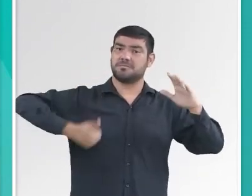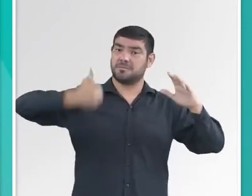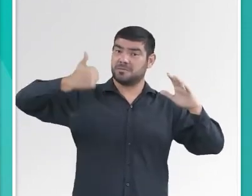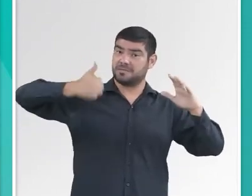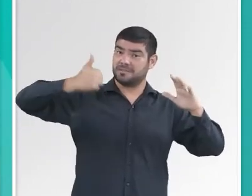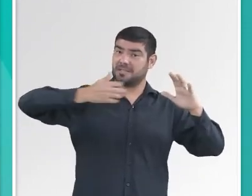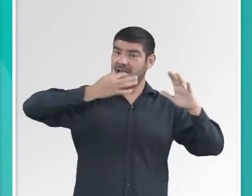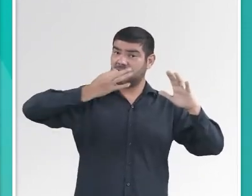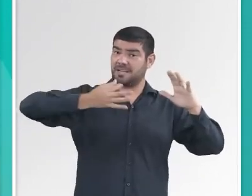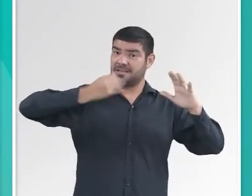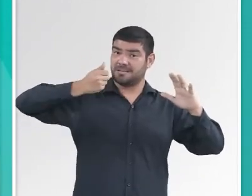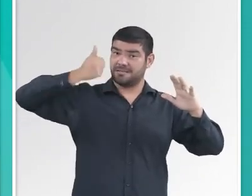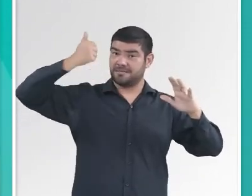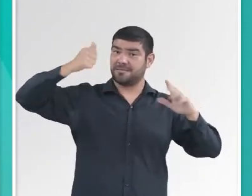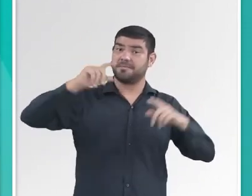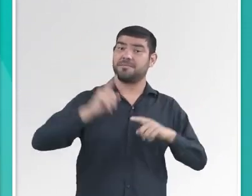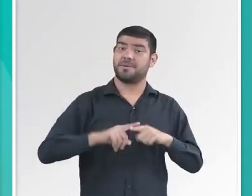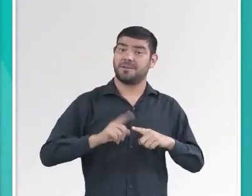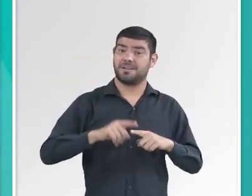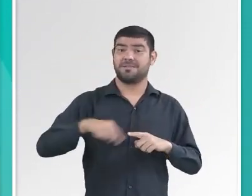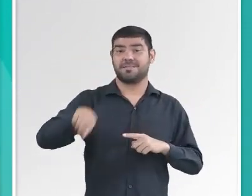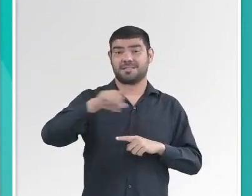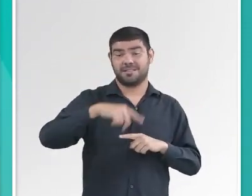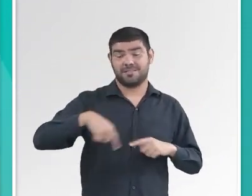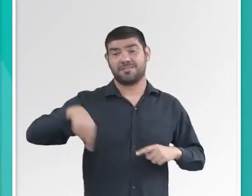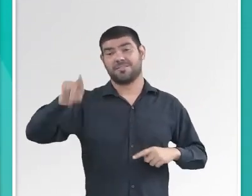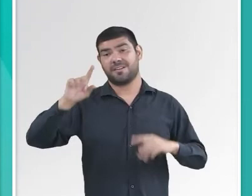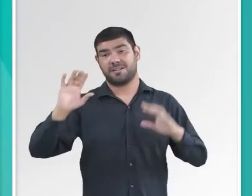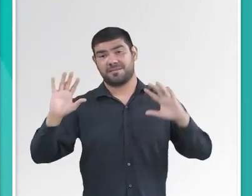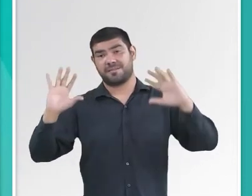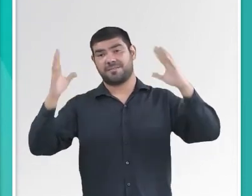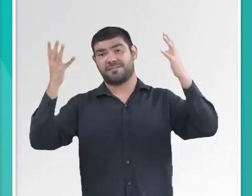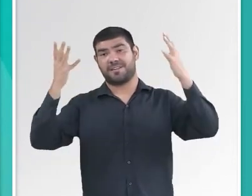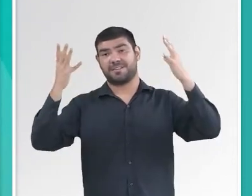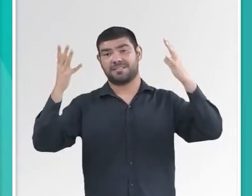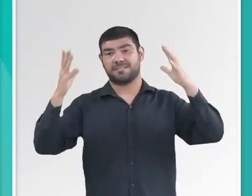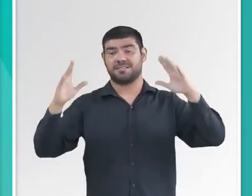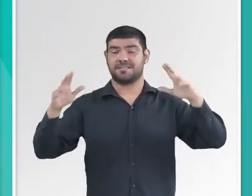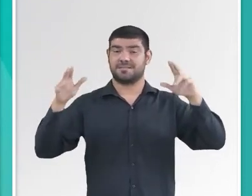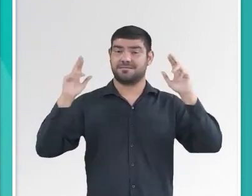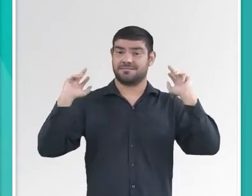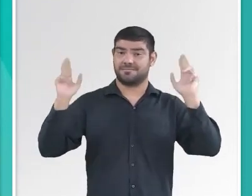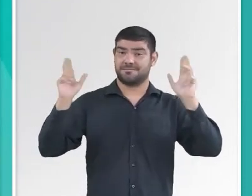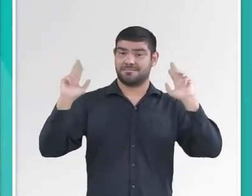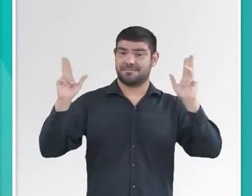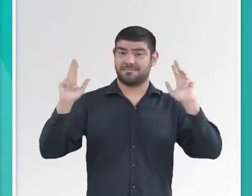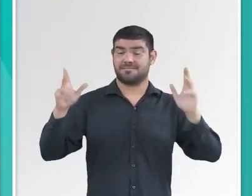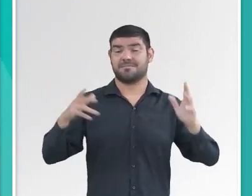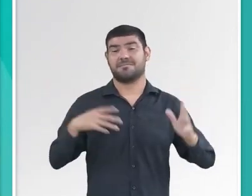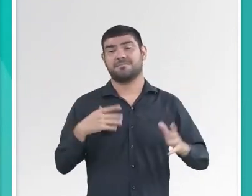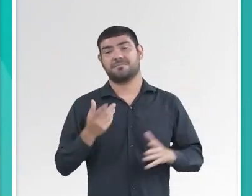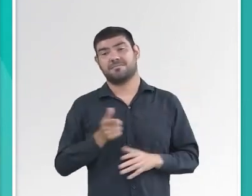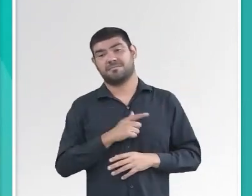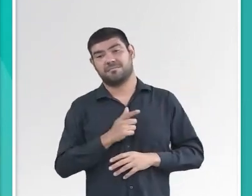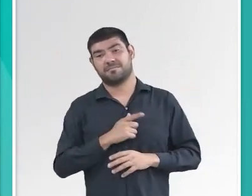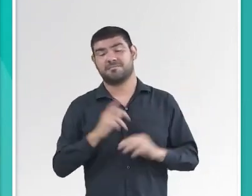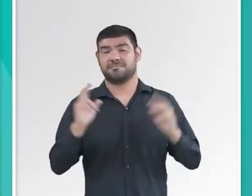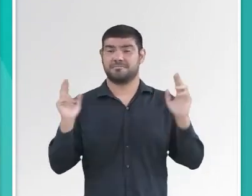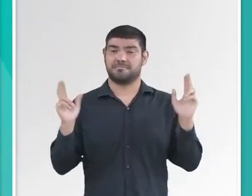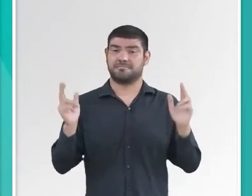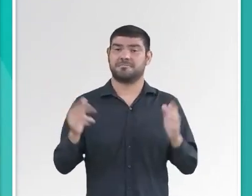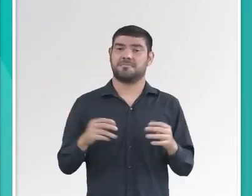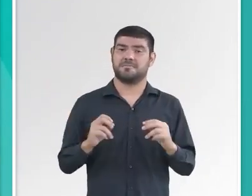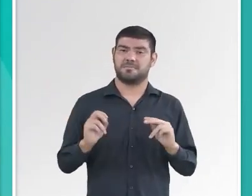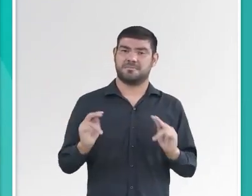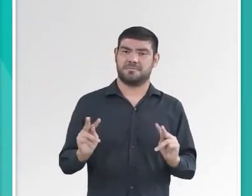positivo, certo? Por quê? Porque você vai para a festa e tem certeza de que vai ter um entretenimento, uma diversão,